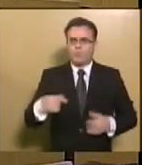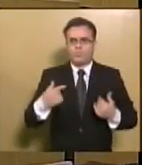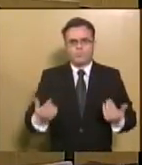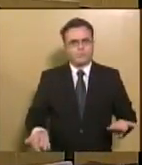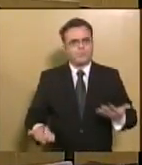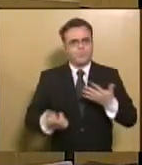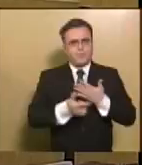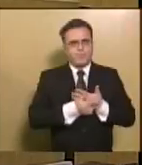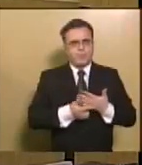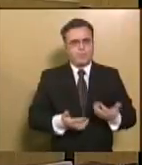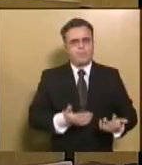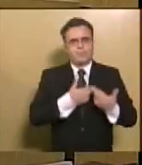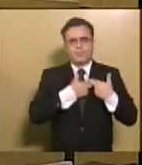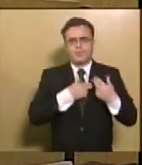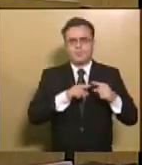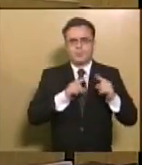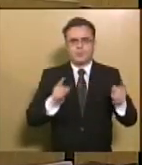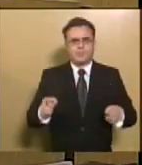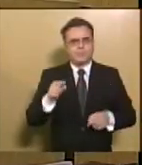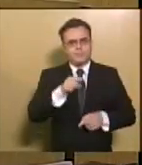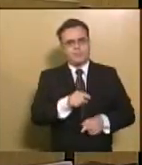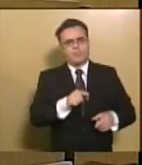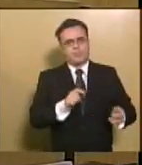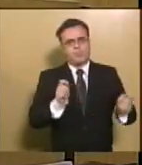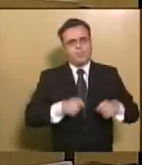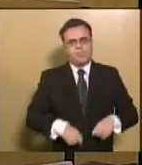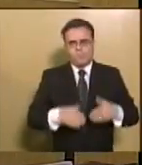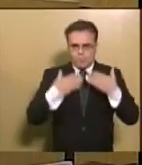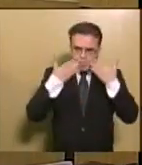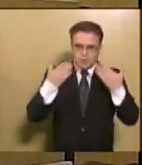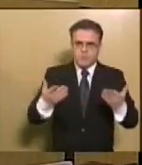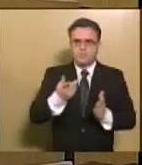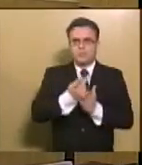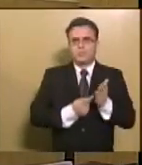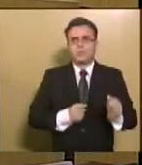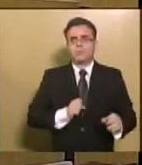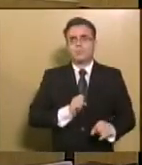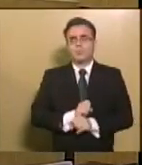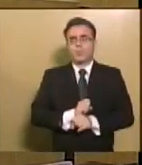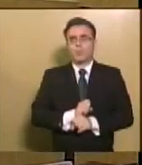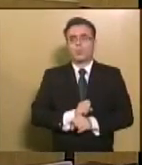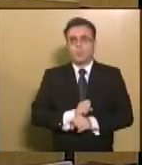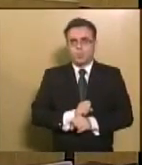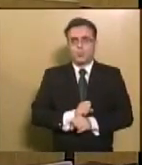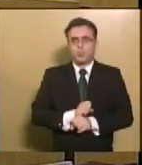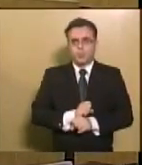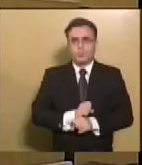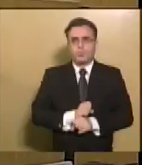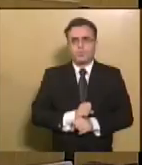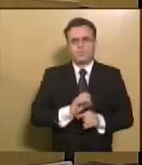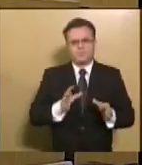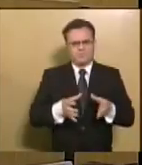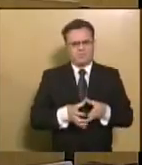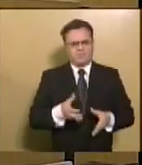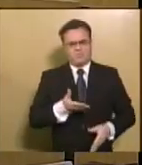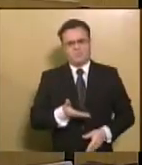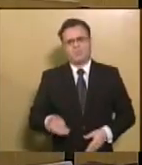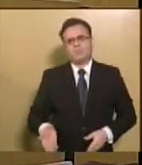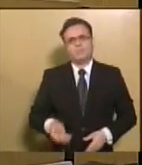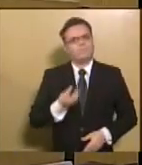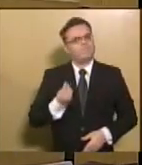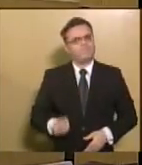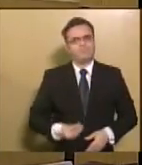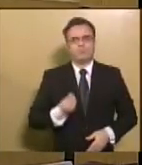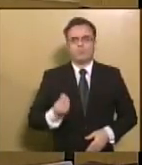é inconcebível também um colega parlamentar apresentar um projeto e ficar parado essa matéria numa comissão. Eu acho que nós temos que